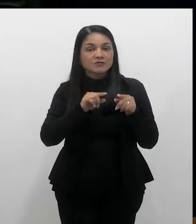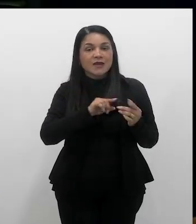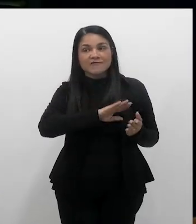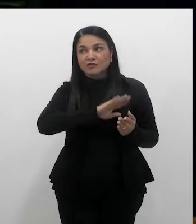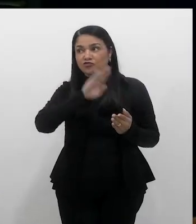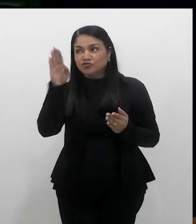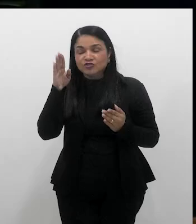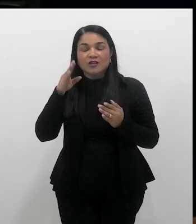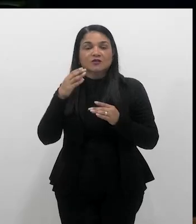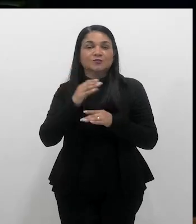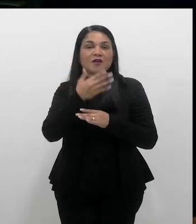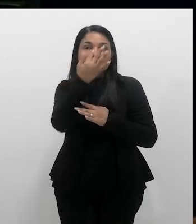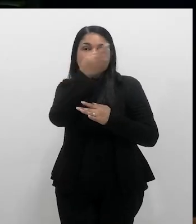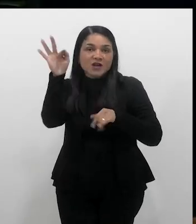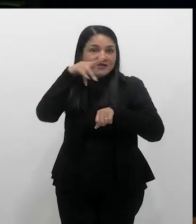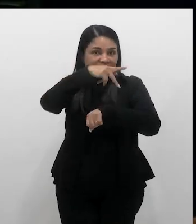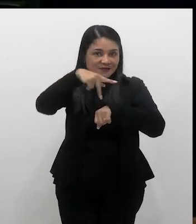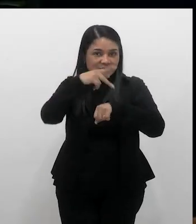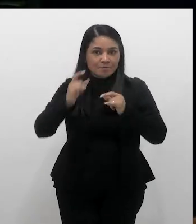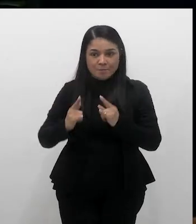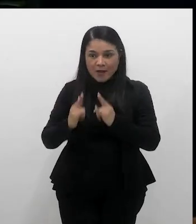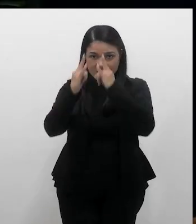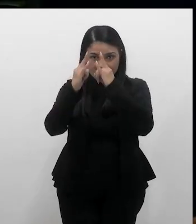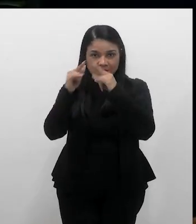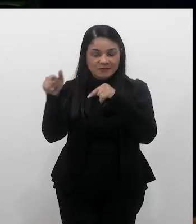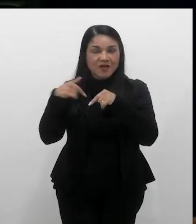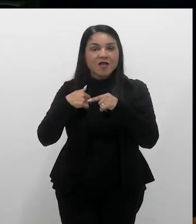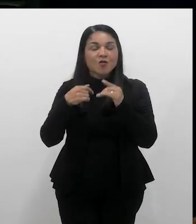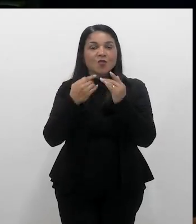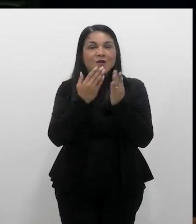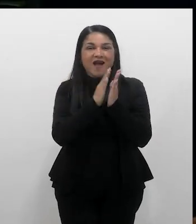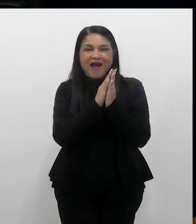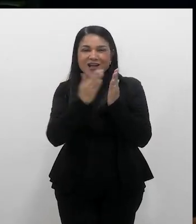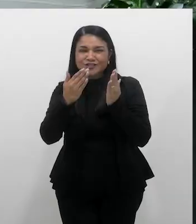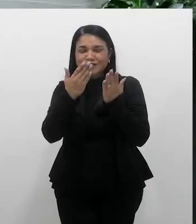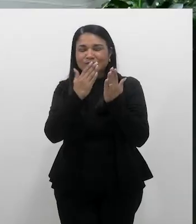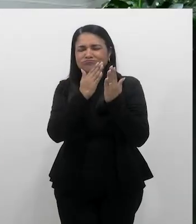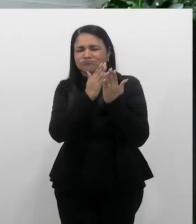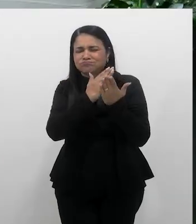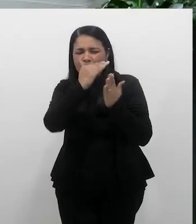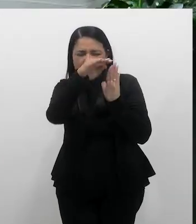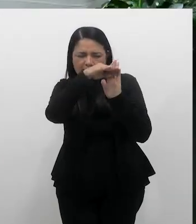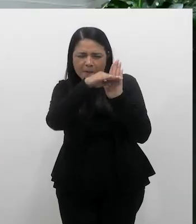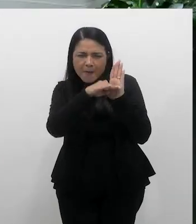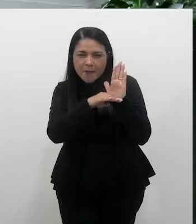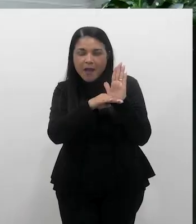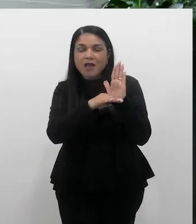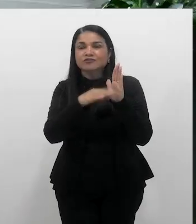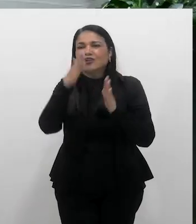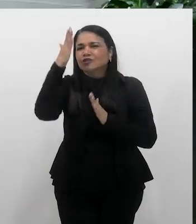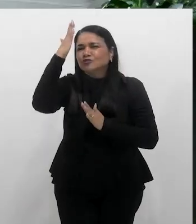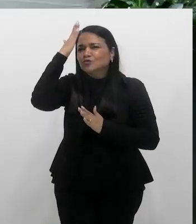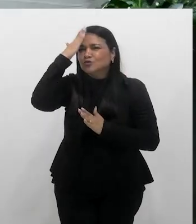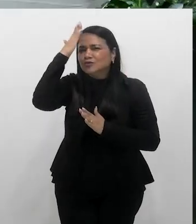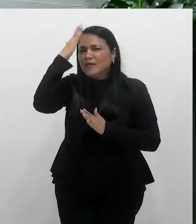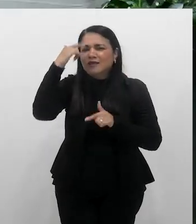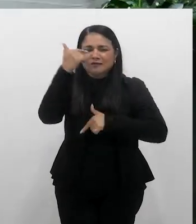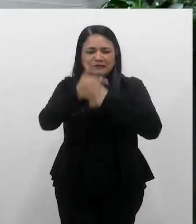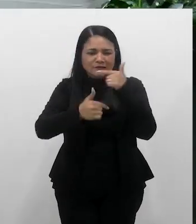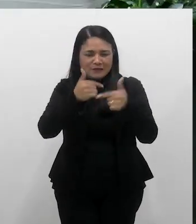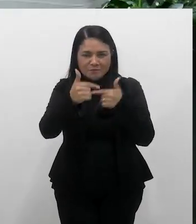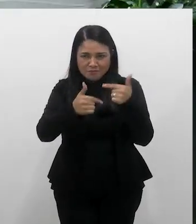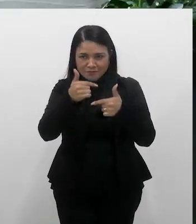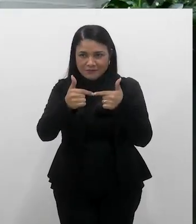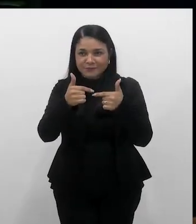para Paris. Quer dizer, é um trabalho que ele já tem uma agenda extensa, né? Porque realmente... Já acontece com sucesso.